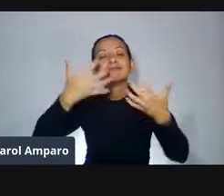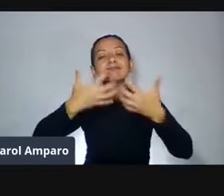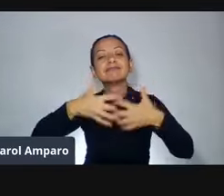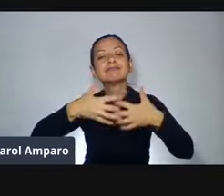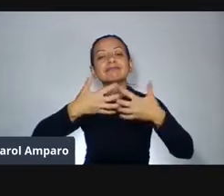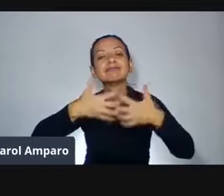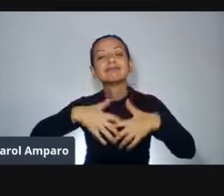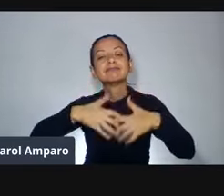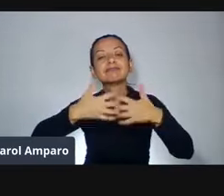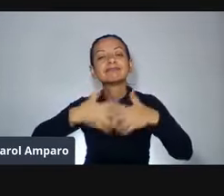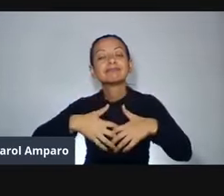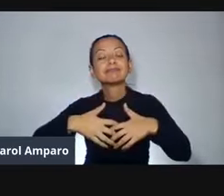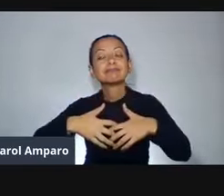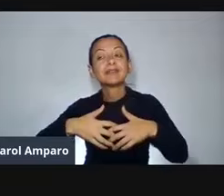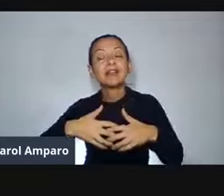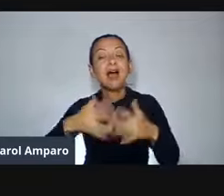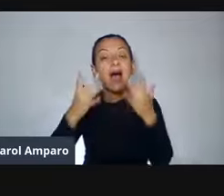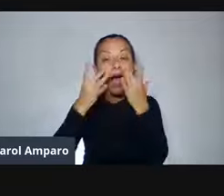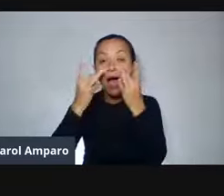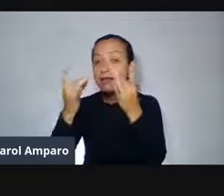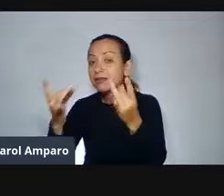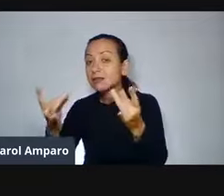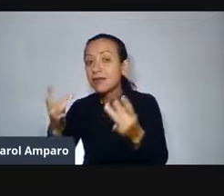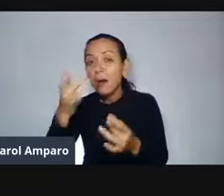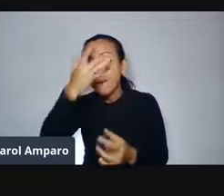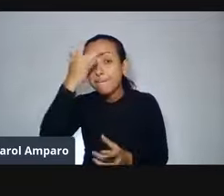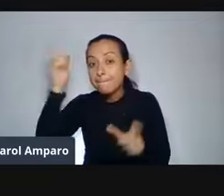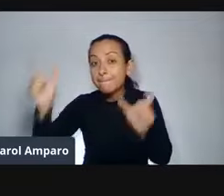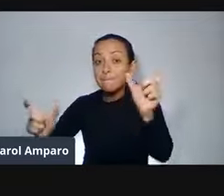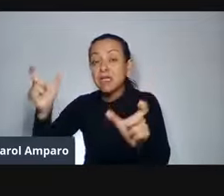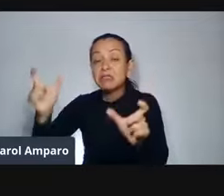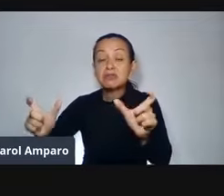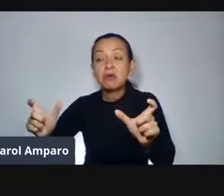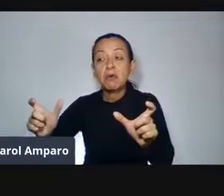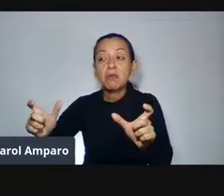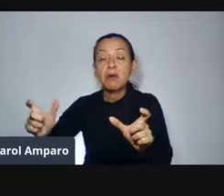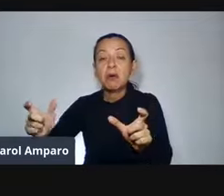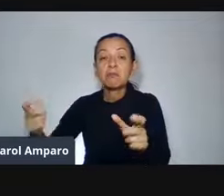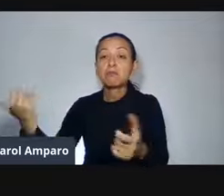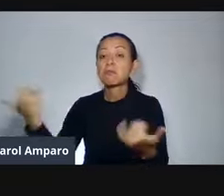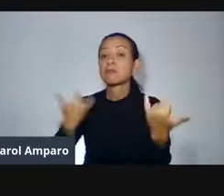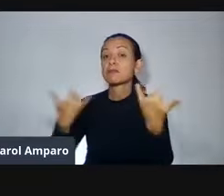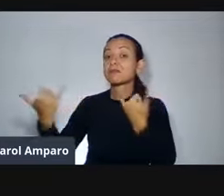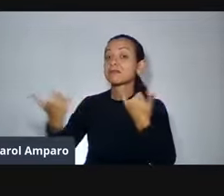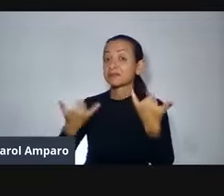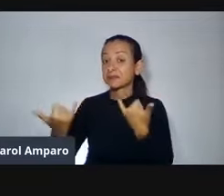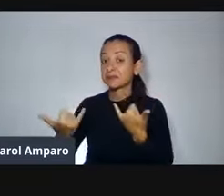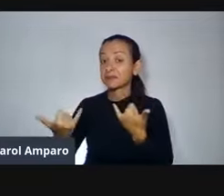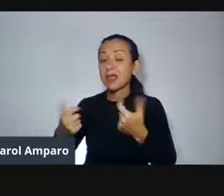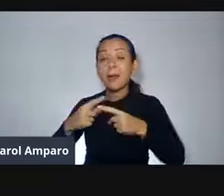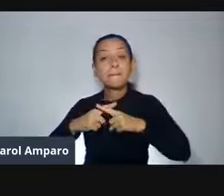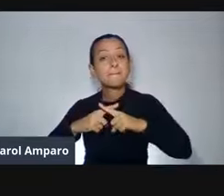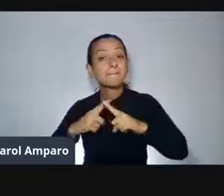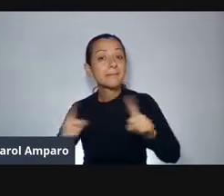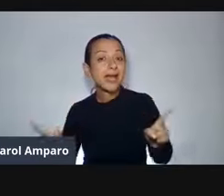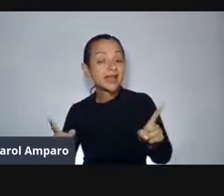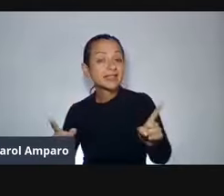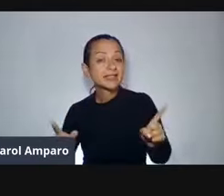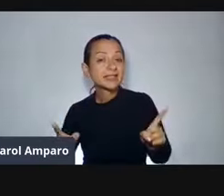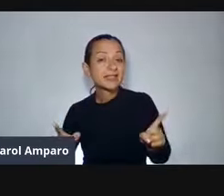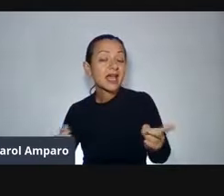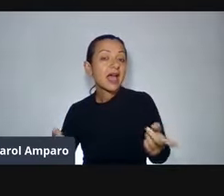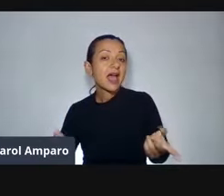escutamos alguém falar alguma coisa do lado. E às vezes são questões que nunca a gente ia perceber